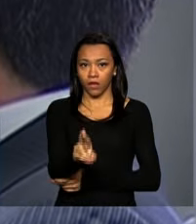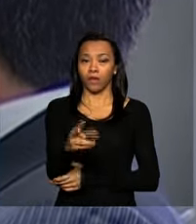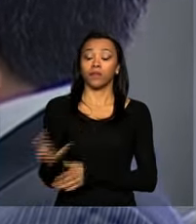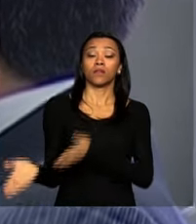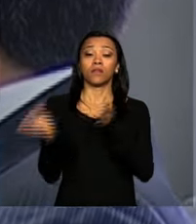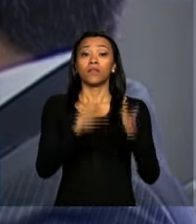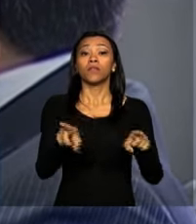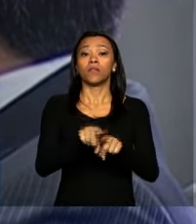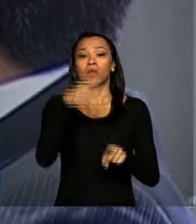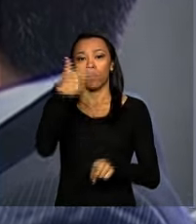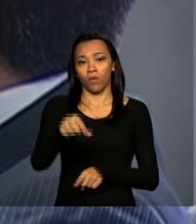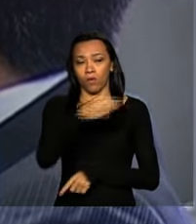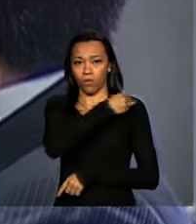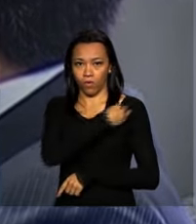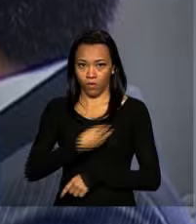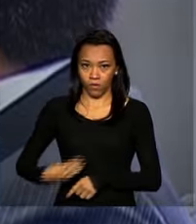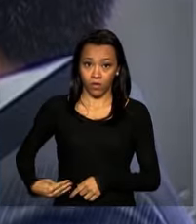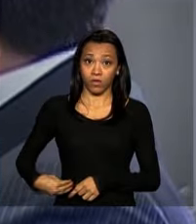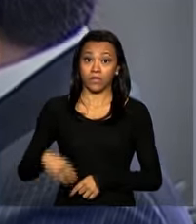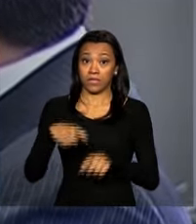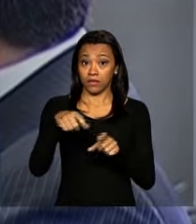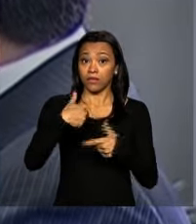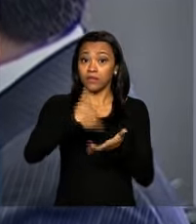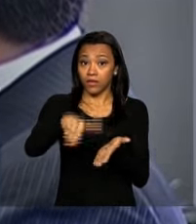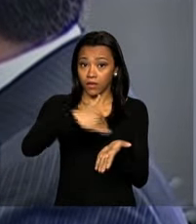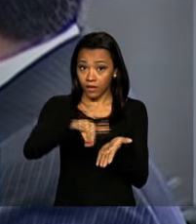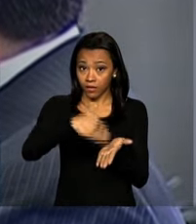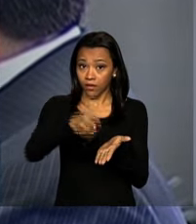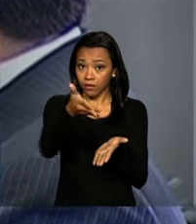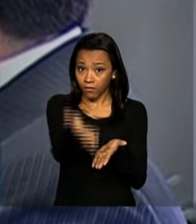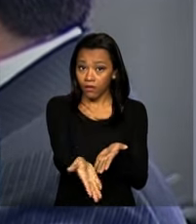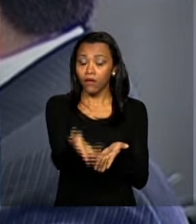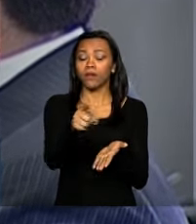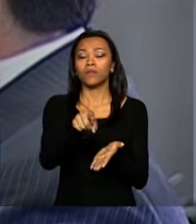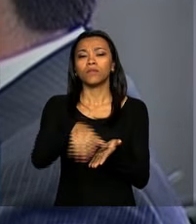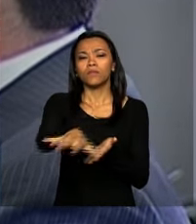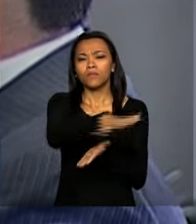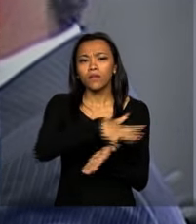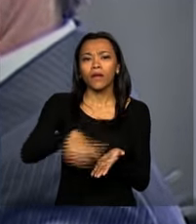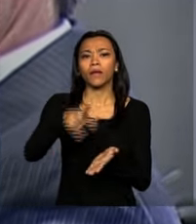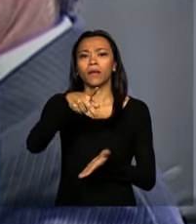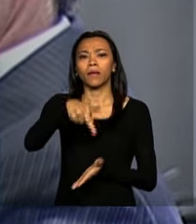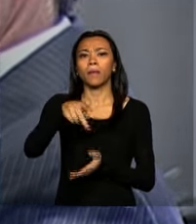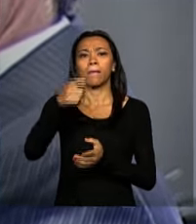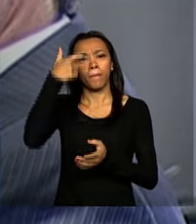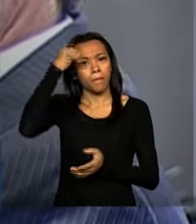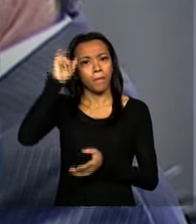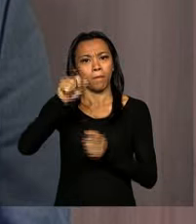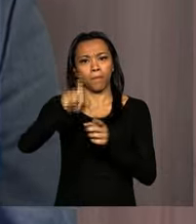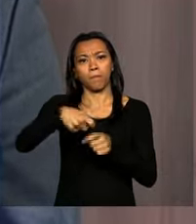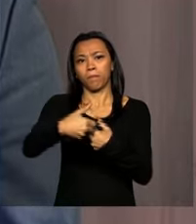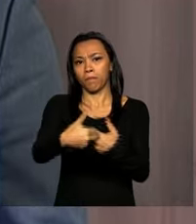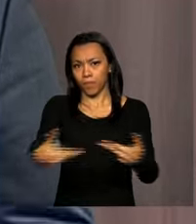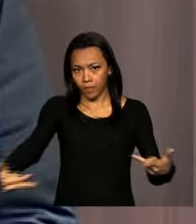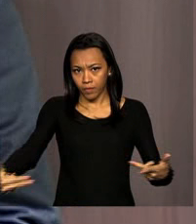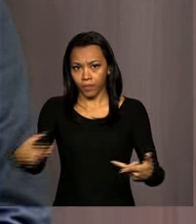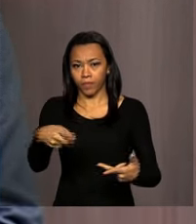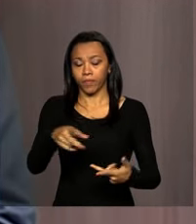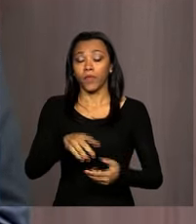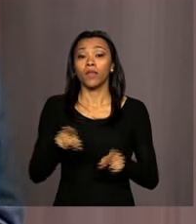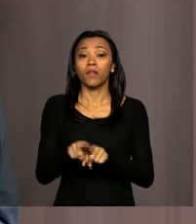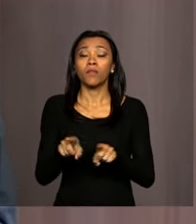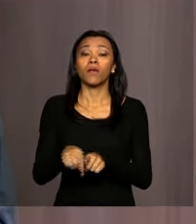Política Agrícola do Ministério da Agricultura, Pecuária e Abastecimento, o senhor André Meloni Nassar,